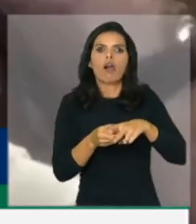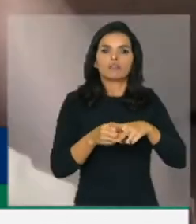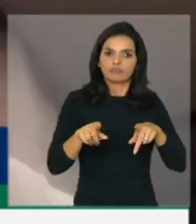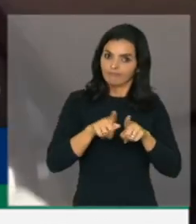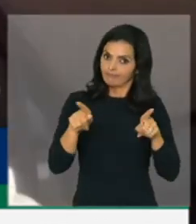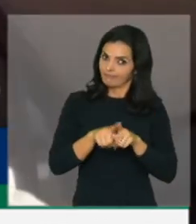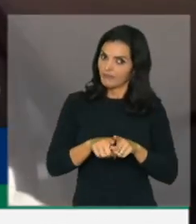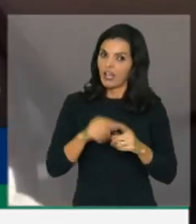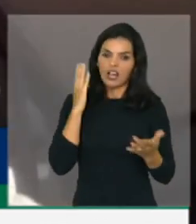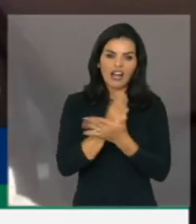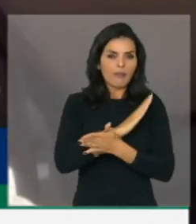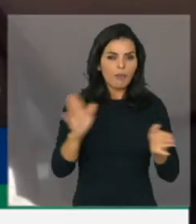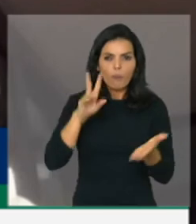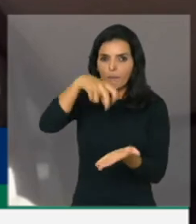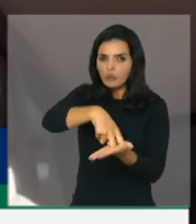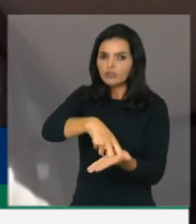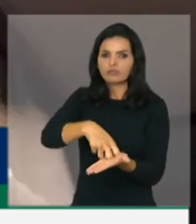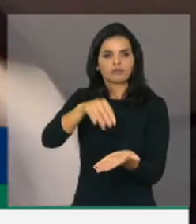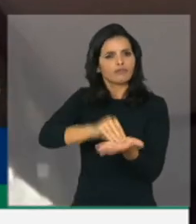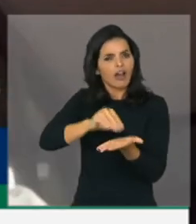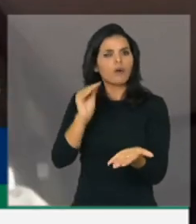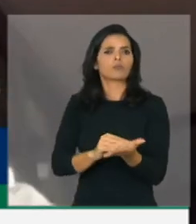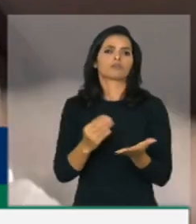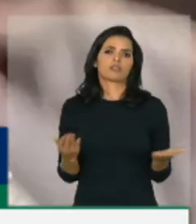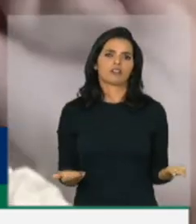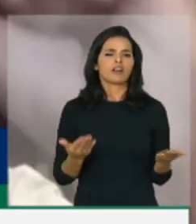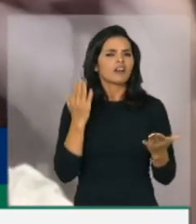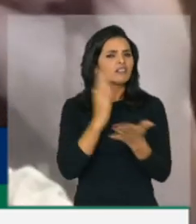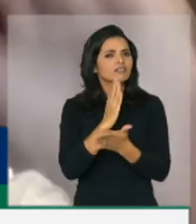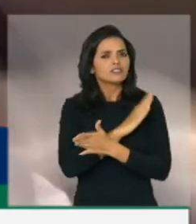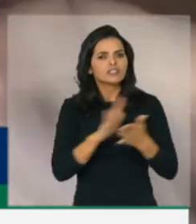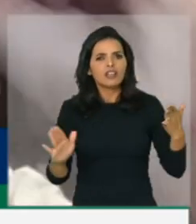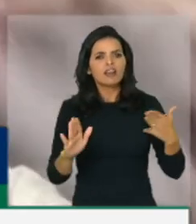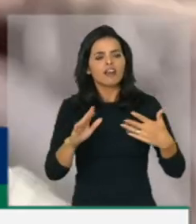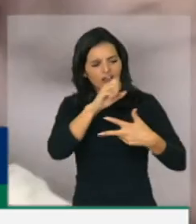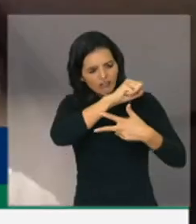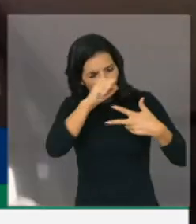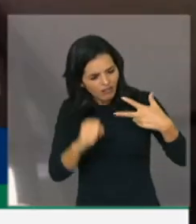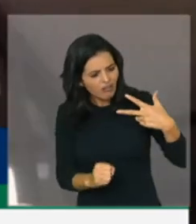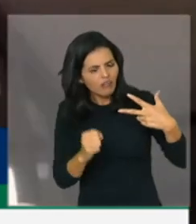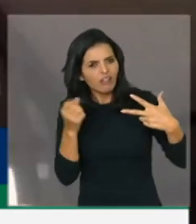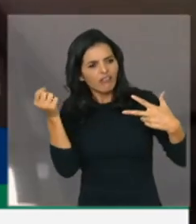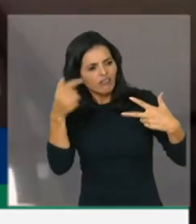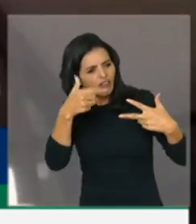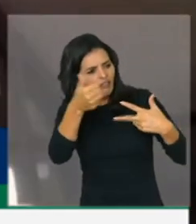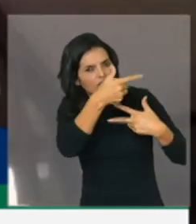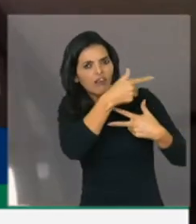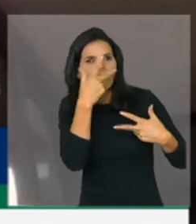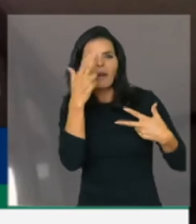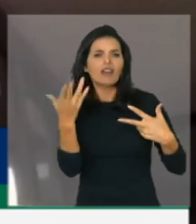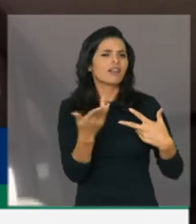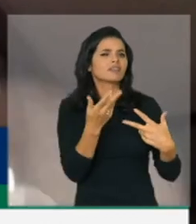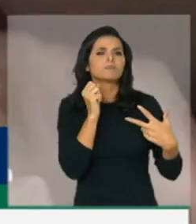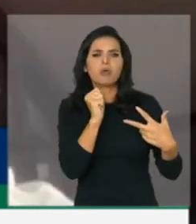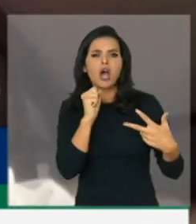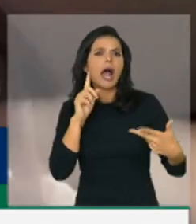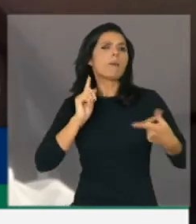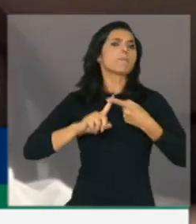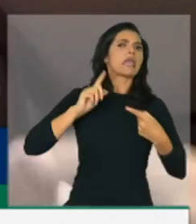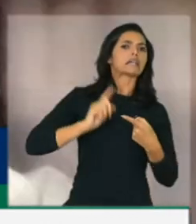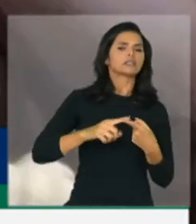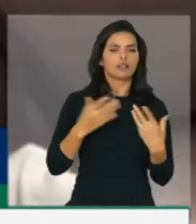condutas criminosas. Chega de ver as instituições do nosso país sendo ameaçadas. Chega de